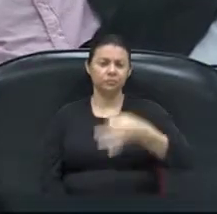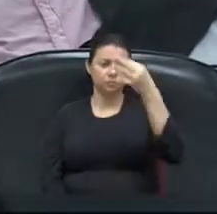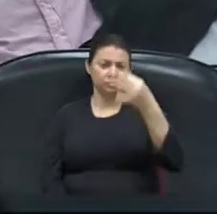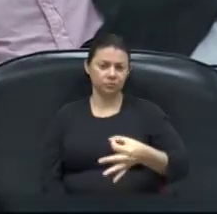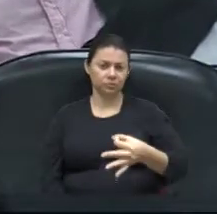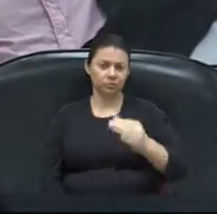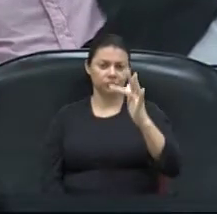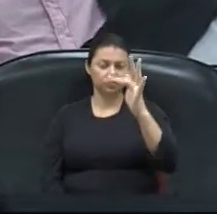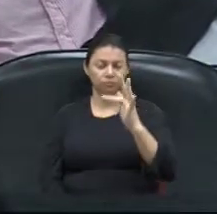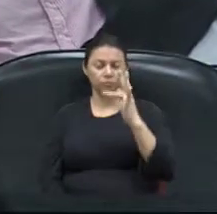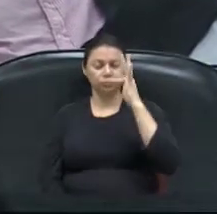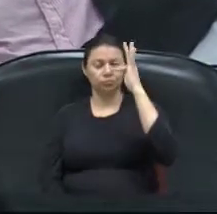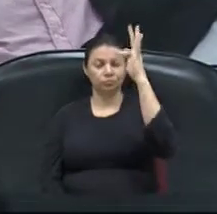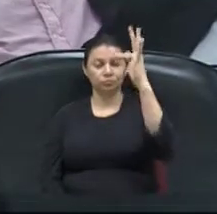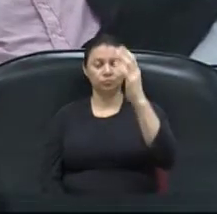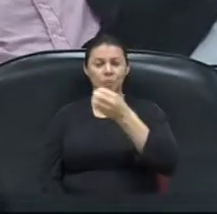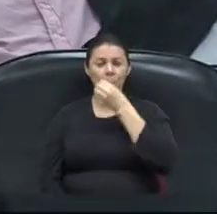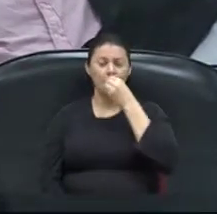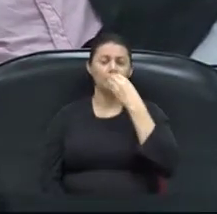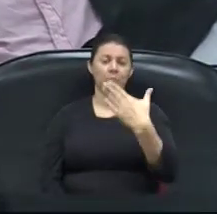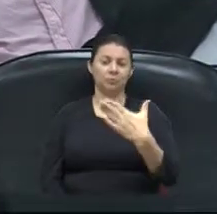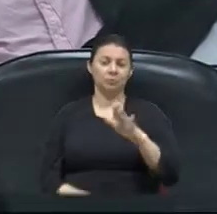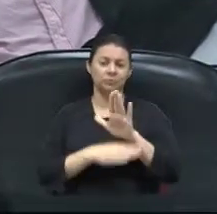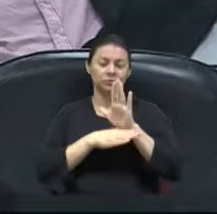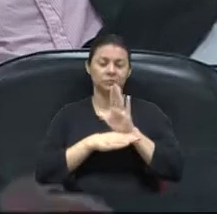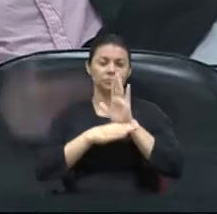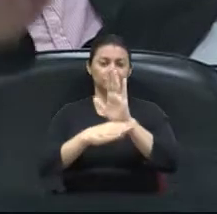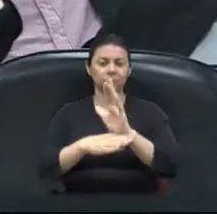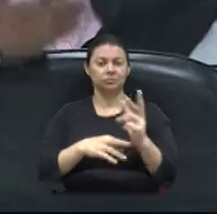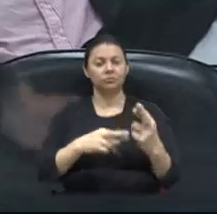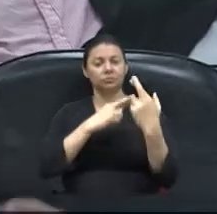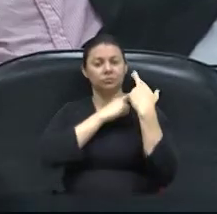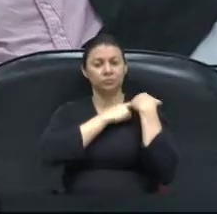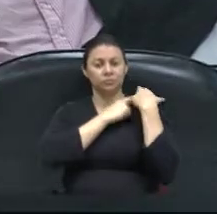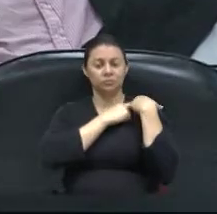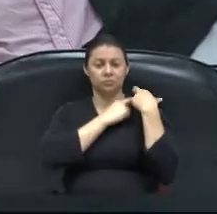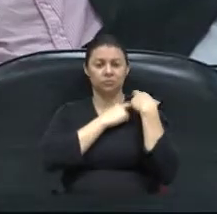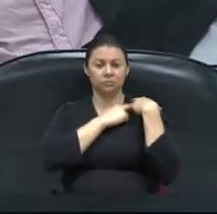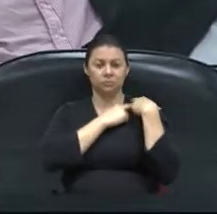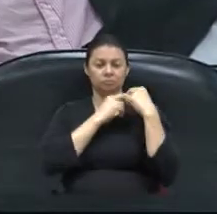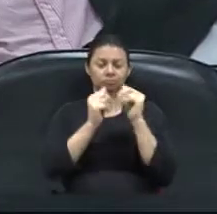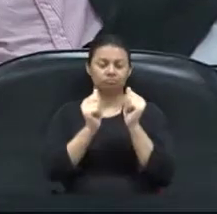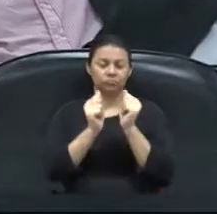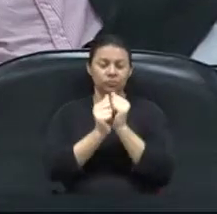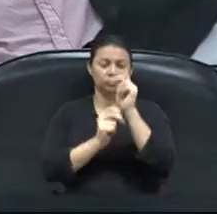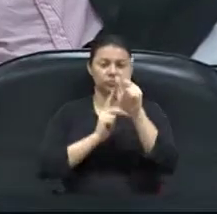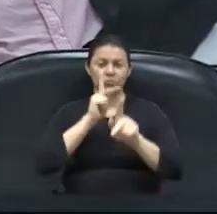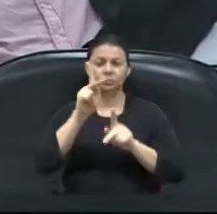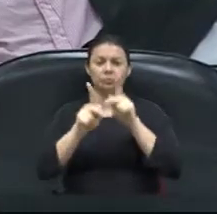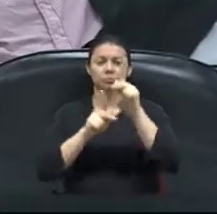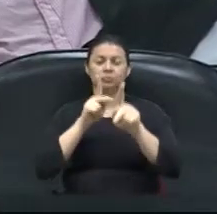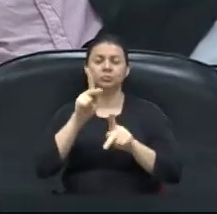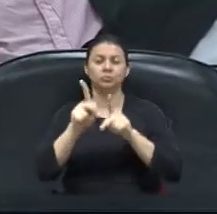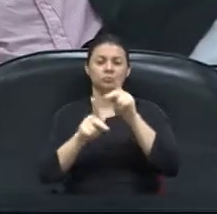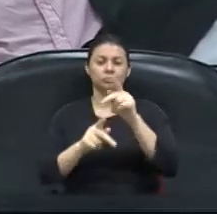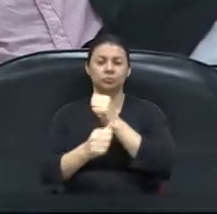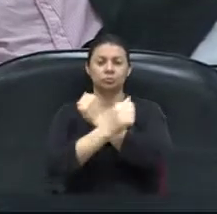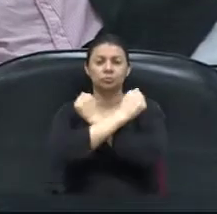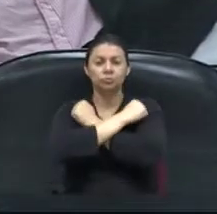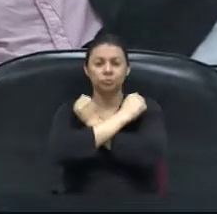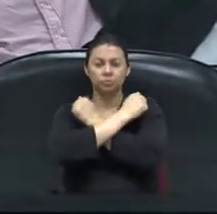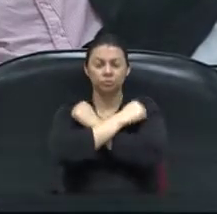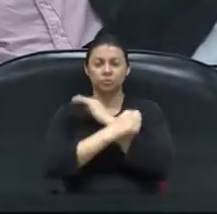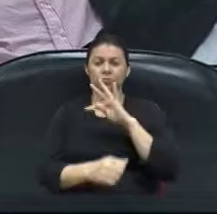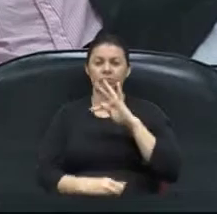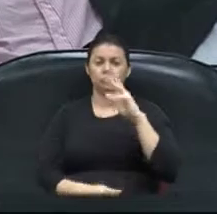o bem sem olhar a quem e cumprimos com responsabilidade meu abraço todo o corpo ministerial da igreja abraça